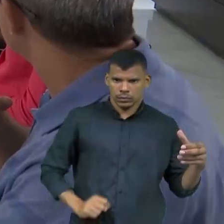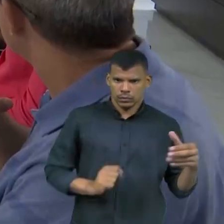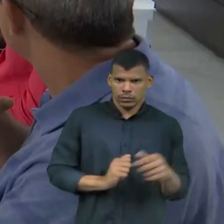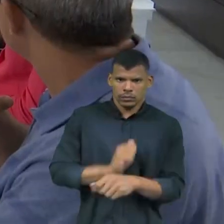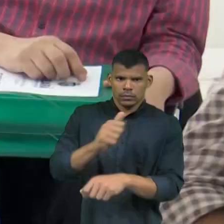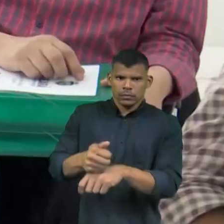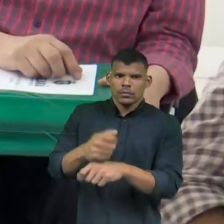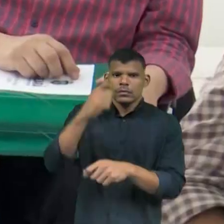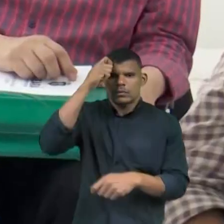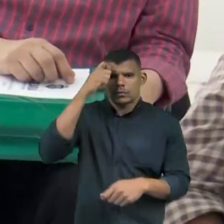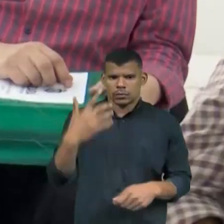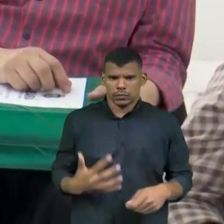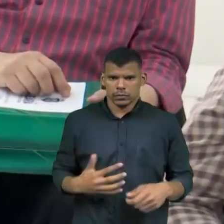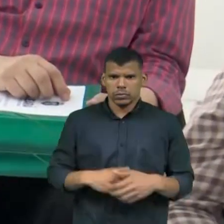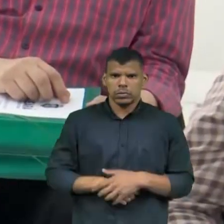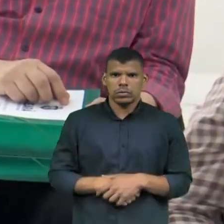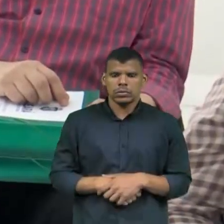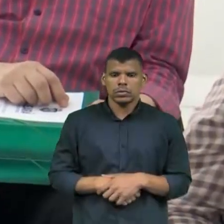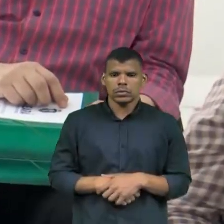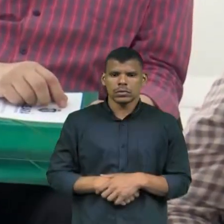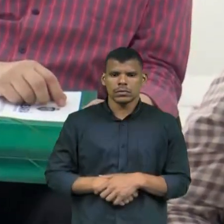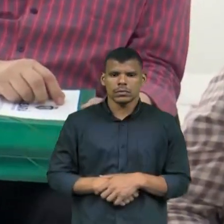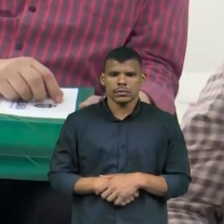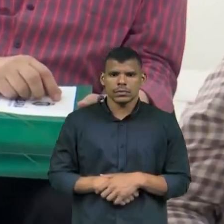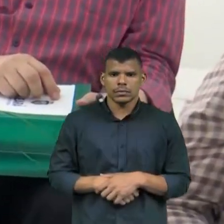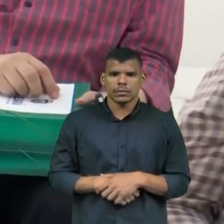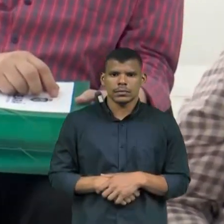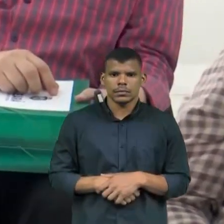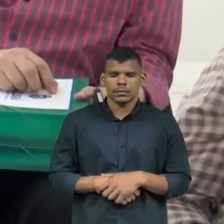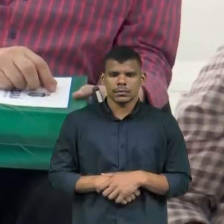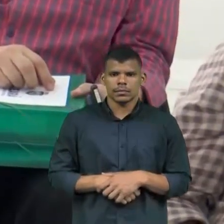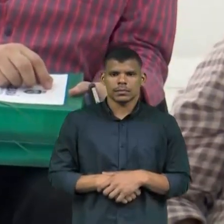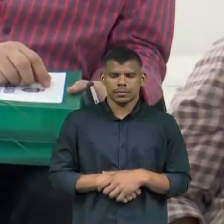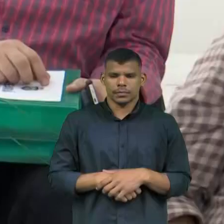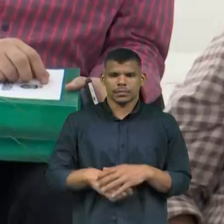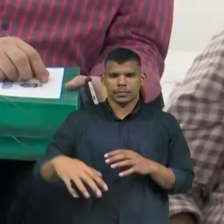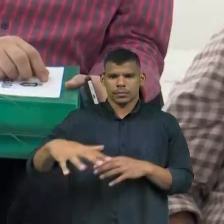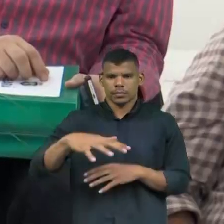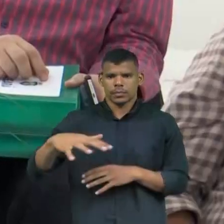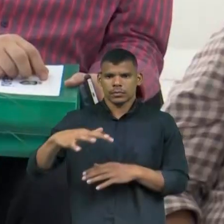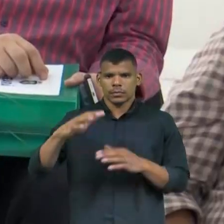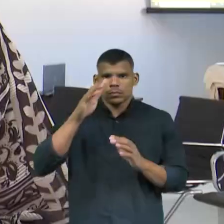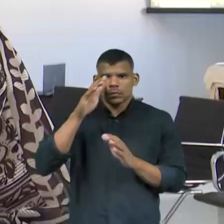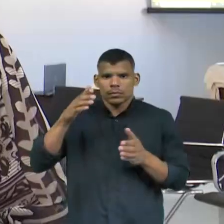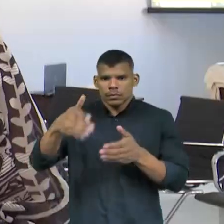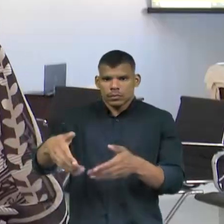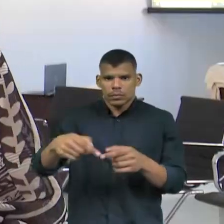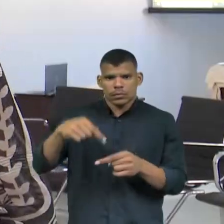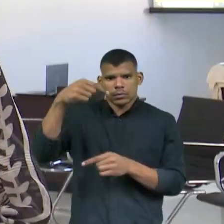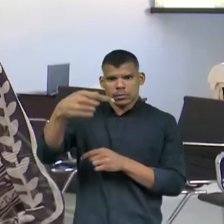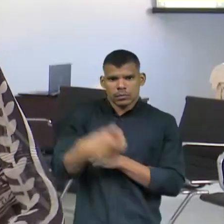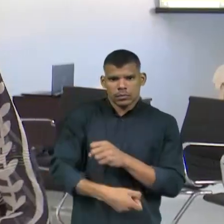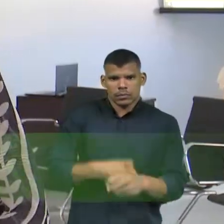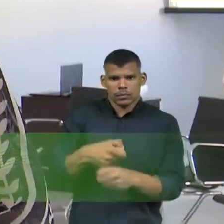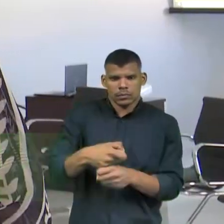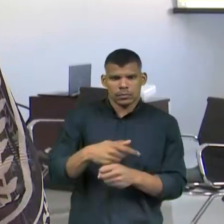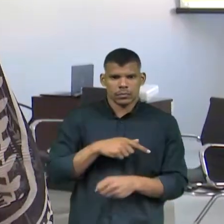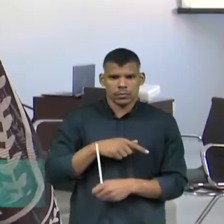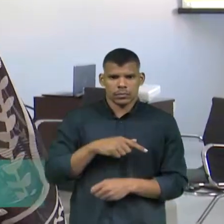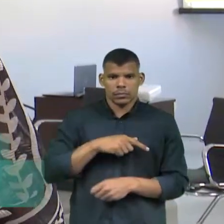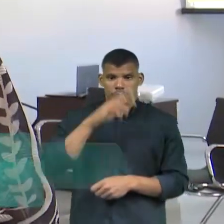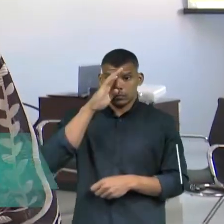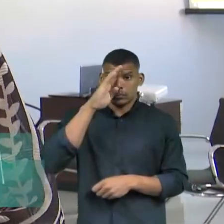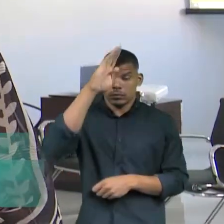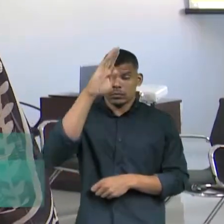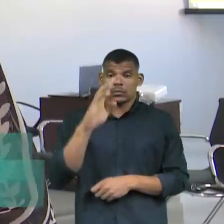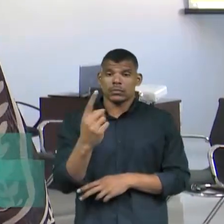Augusta Brito, destacou algumas áreas de atuação que terão mais foco a partir do próximo ano. Se tem uma das prioridades,